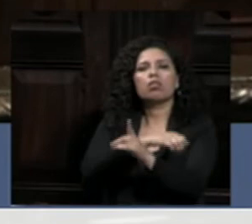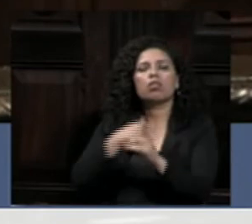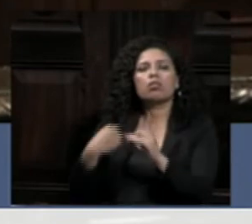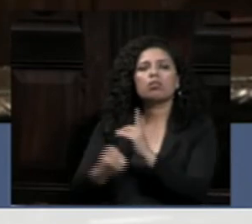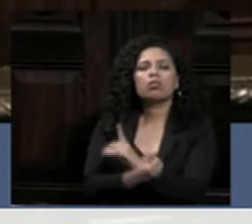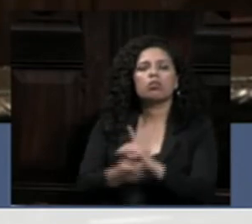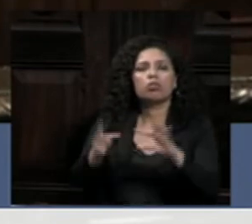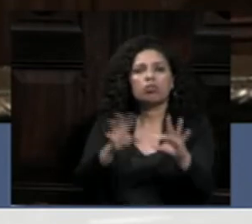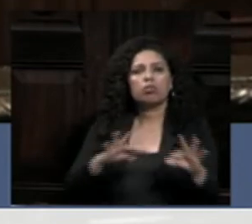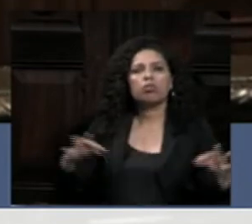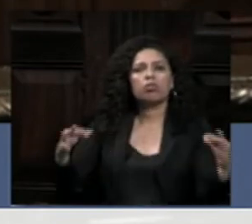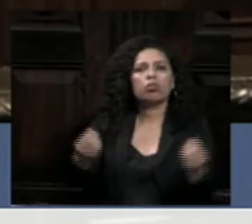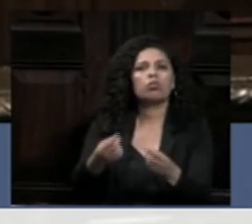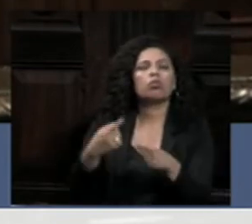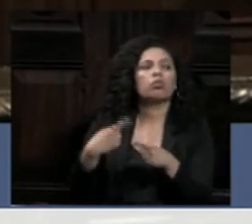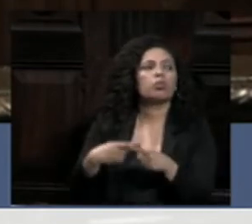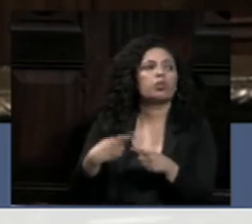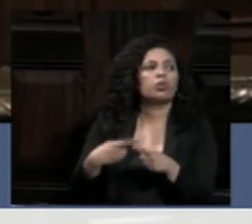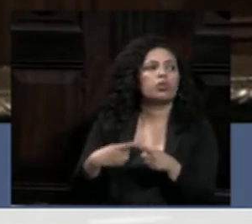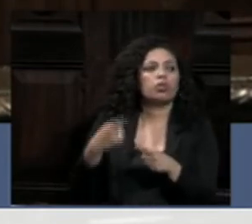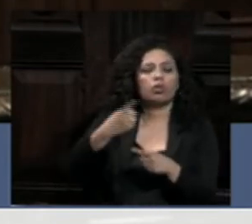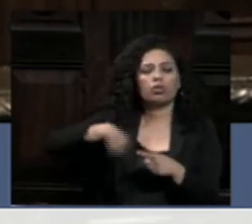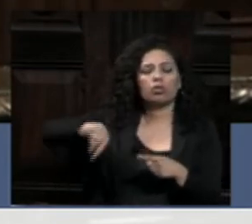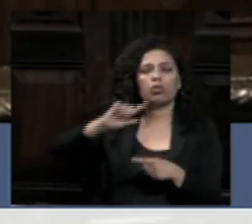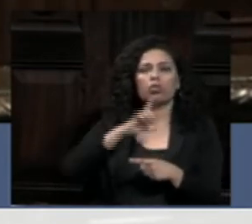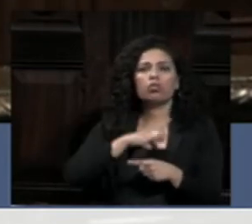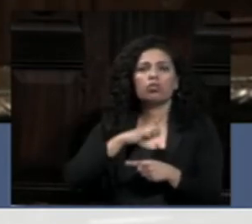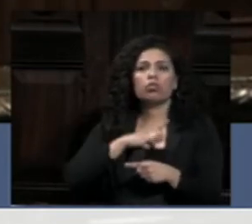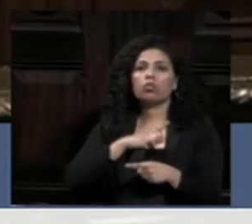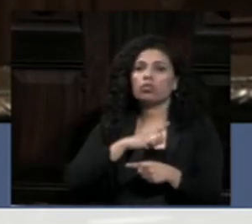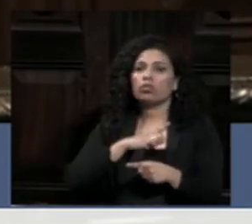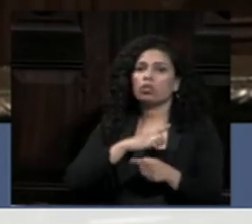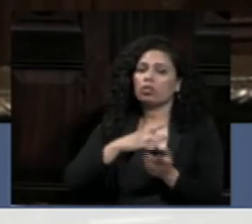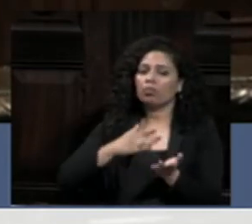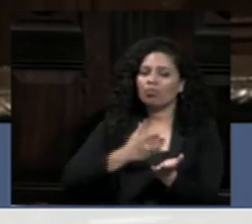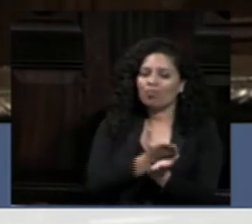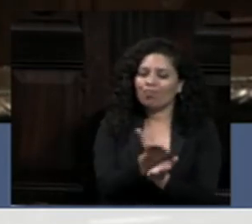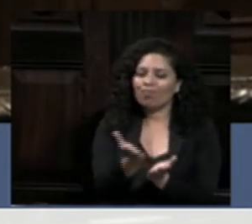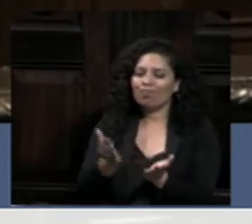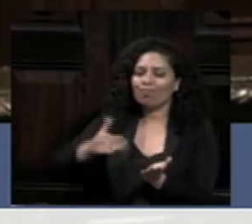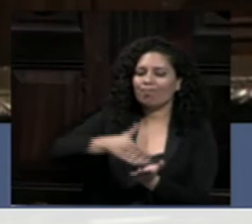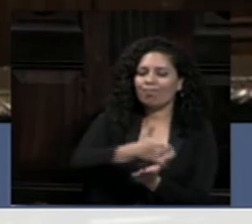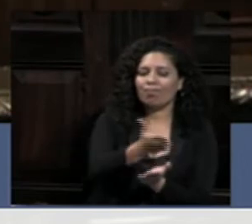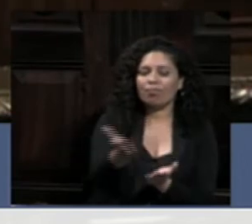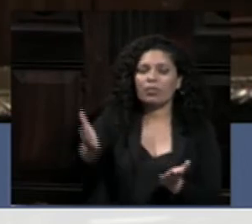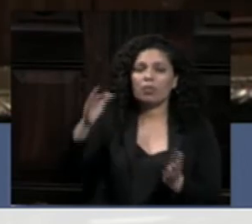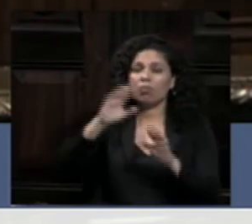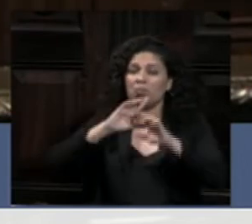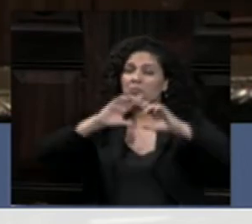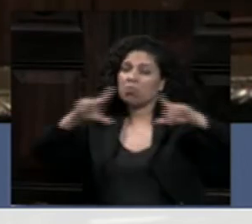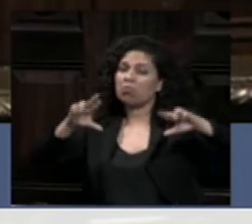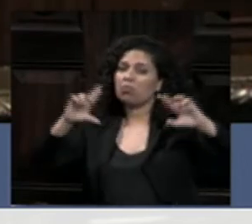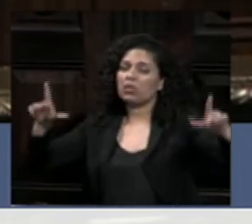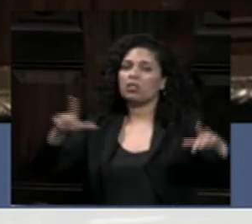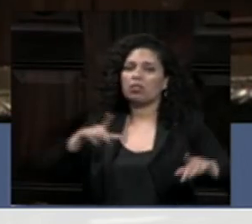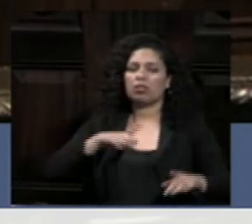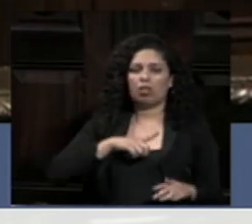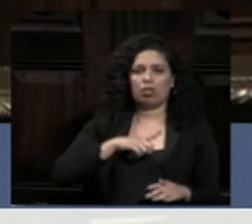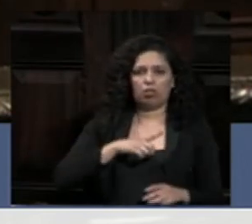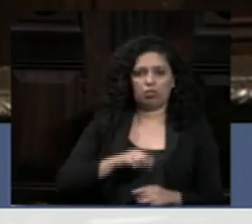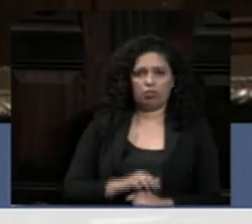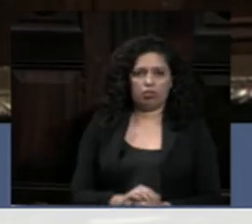sociedade, porque nós temos ainda muitos caminhos a lutar, muitos caminhos a